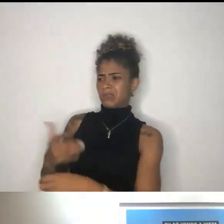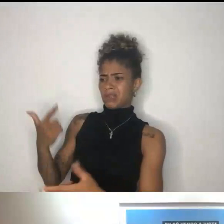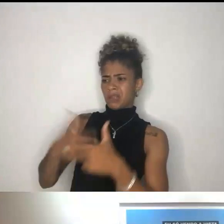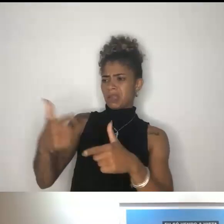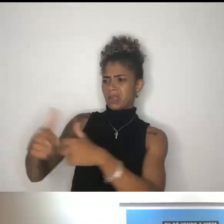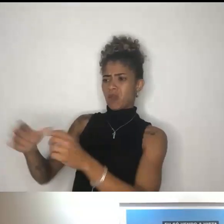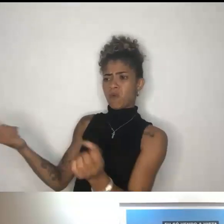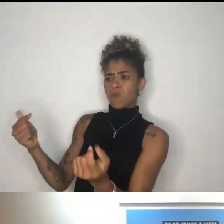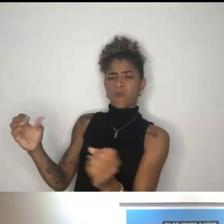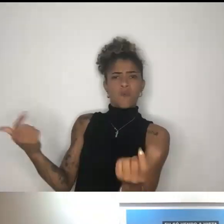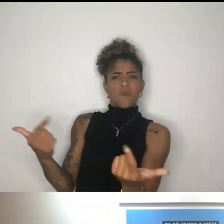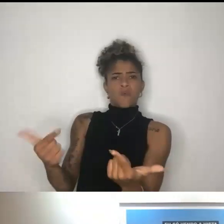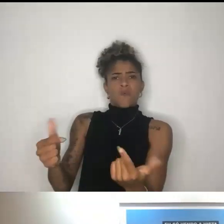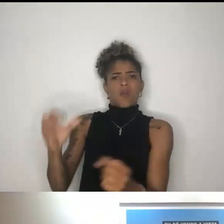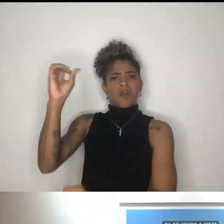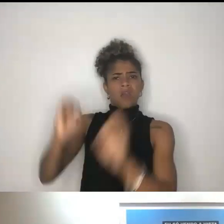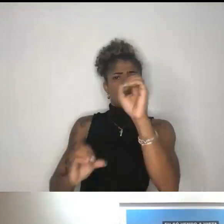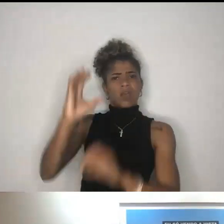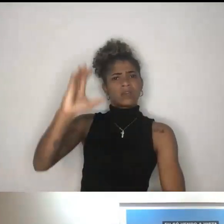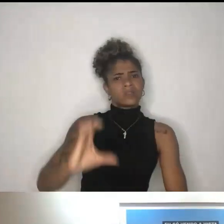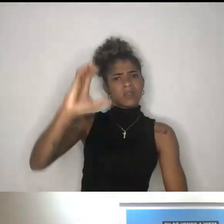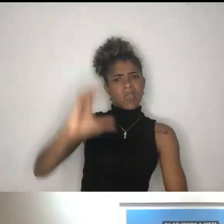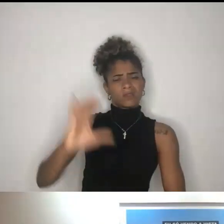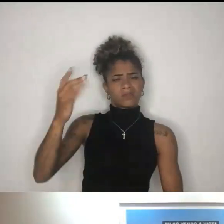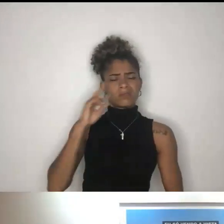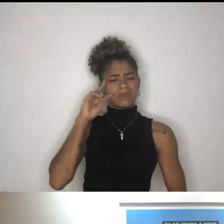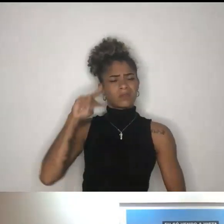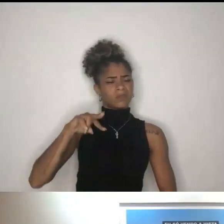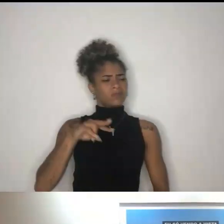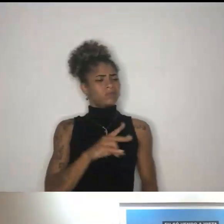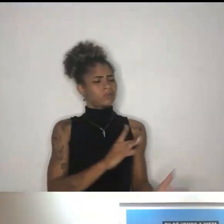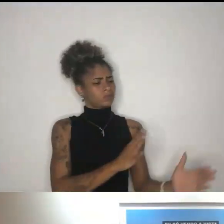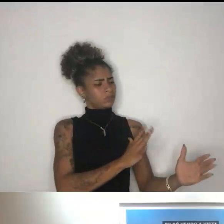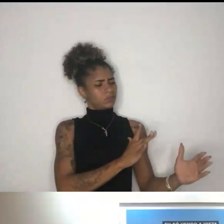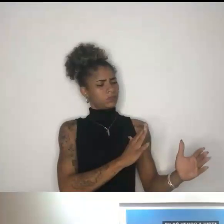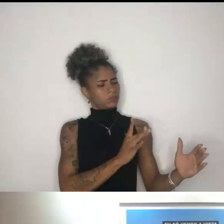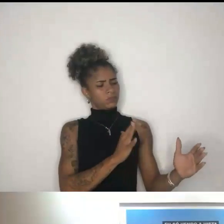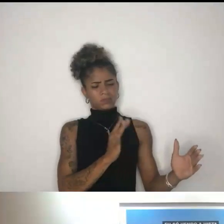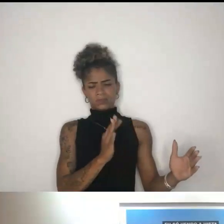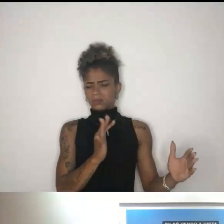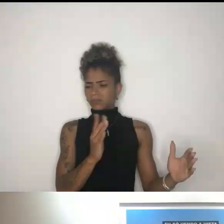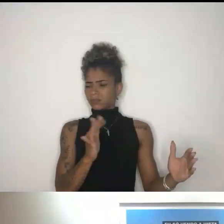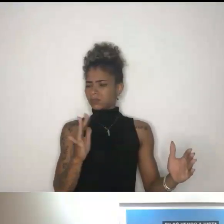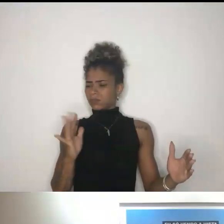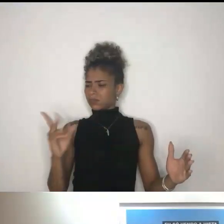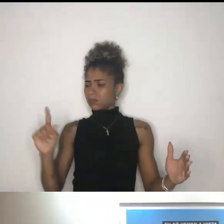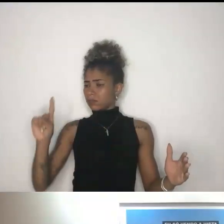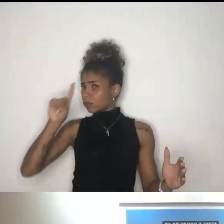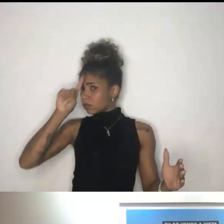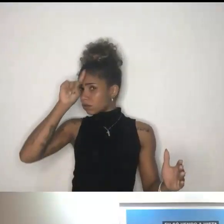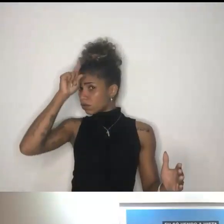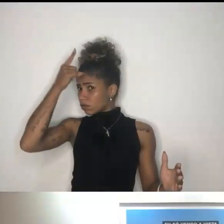então a gente começa a analisar essa trajetória do percurso criativo que parte da